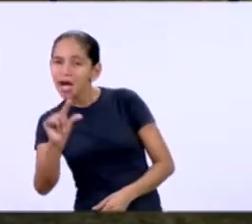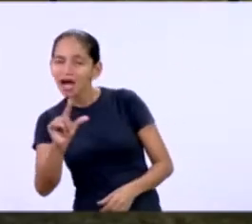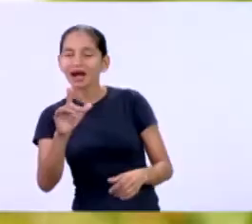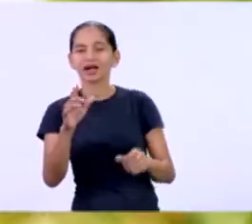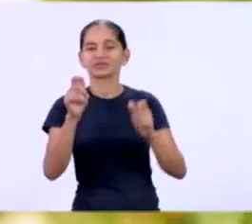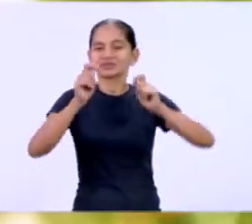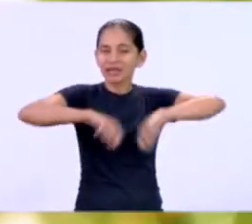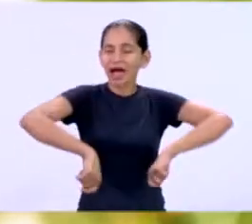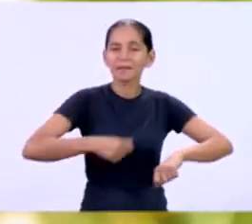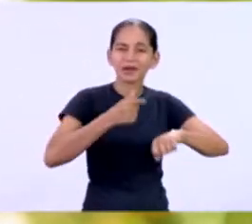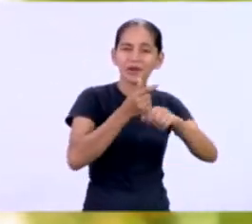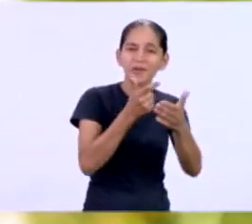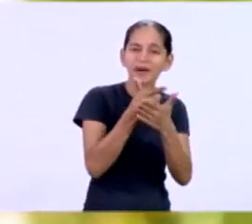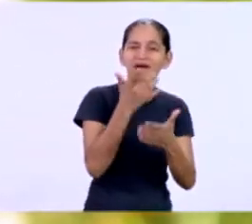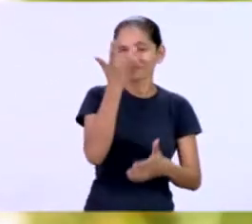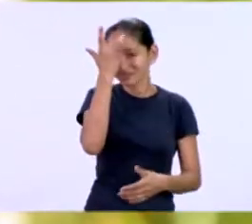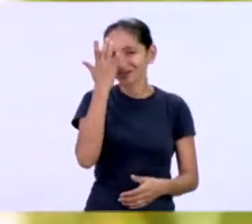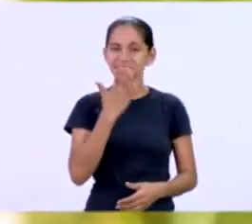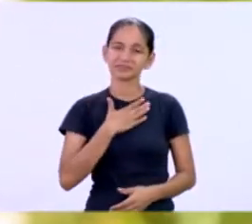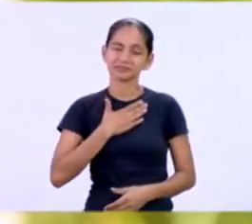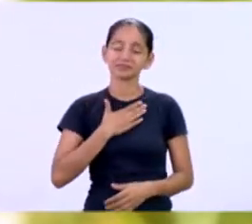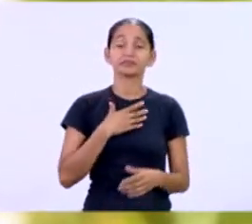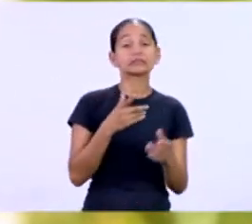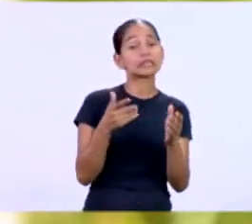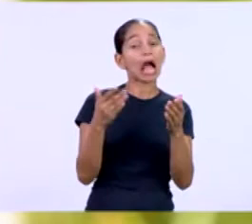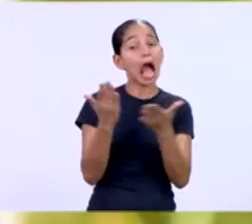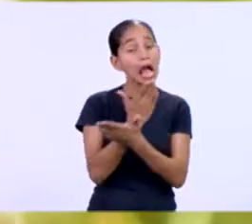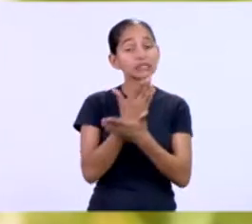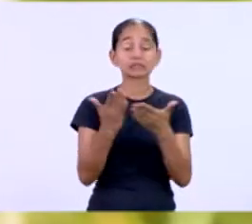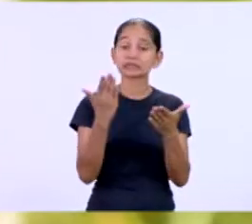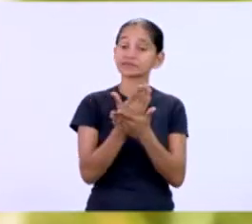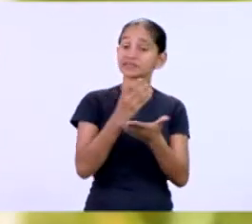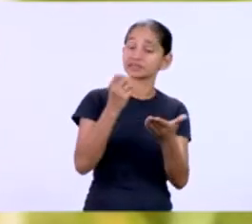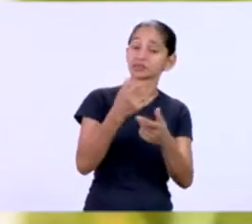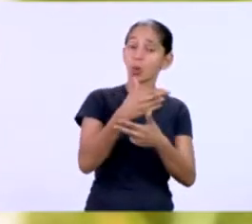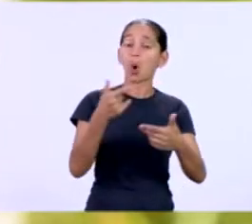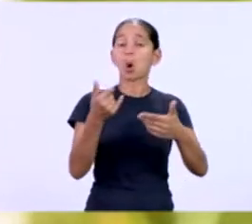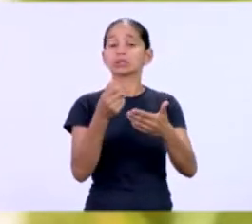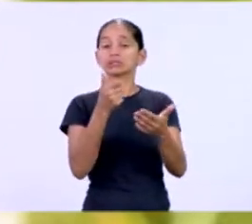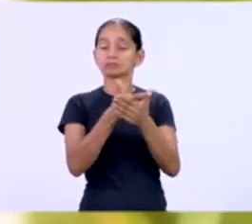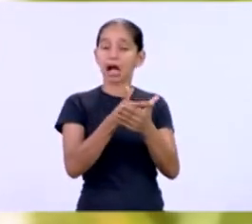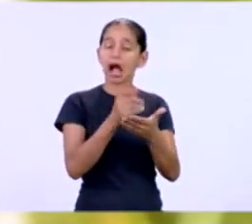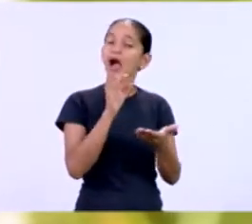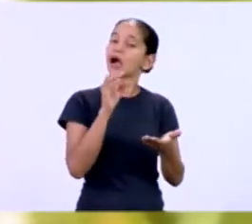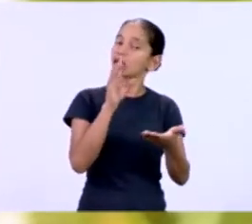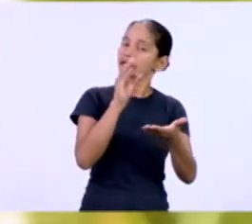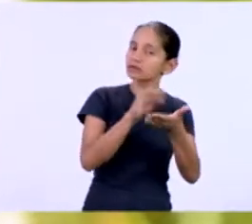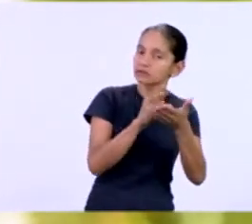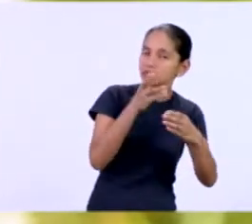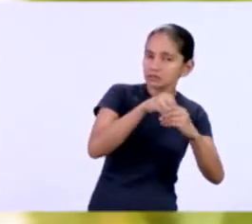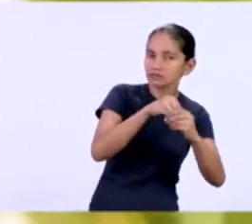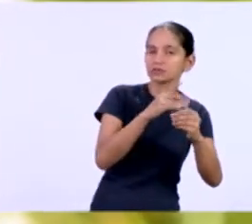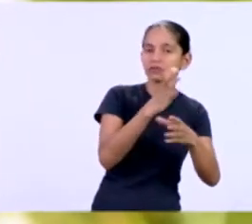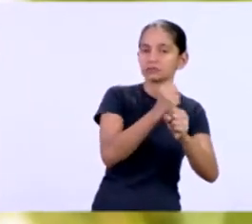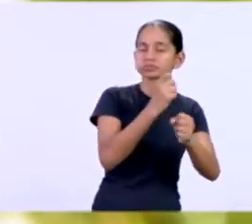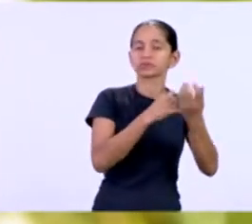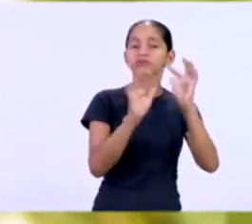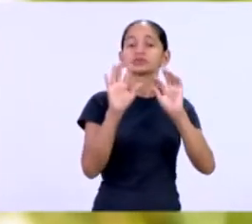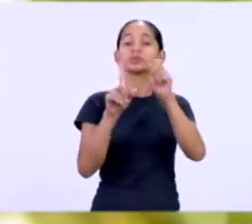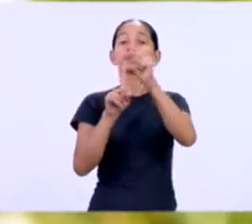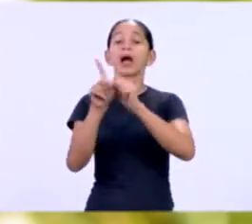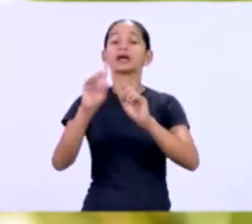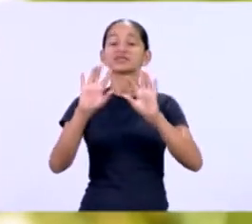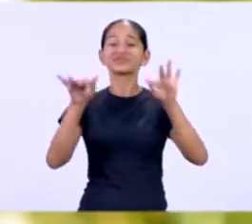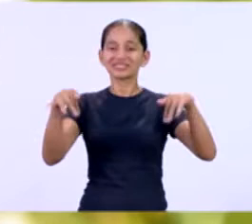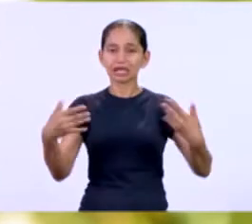possa comprar e separo também as minhas contas, despesas e receitas para poder no final do mês,